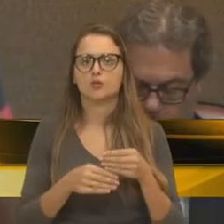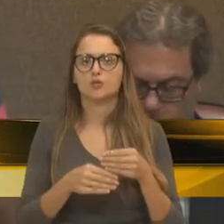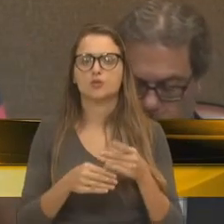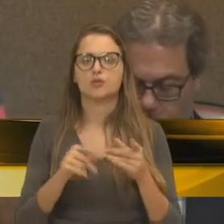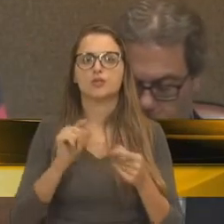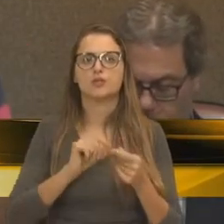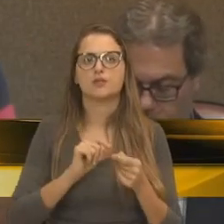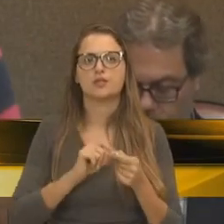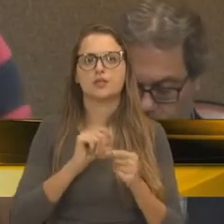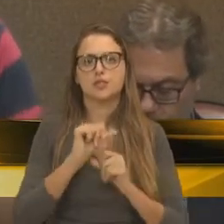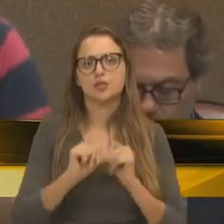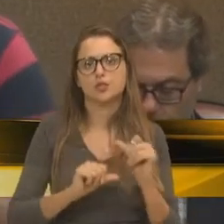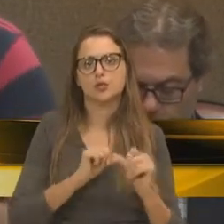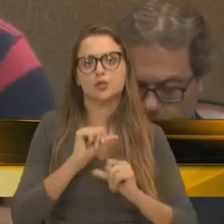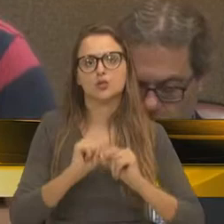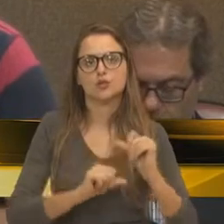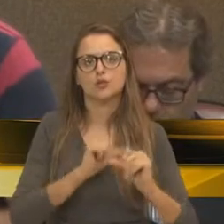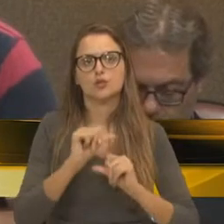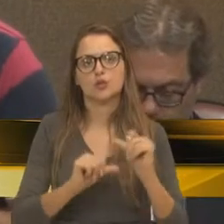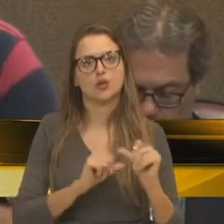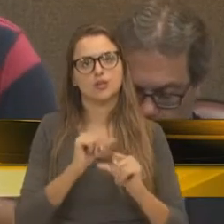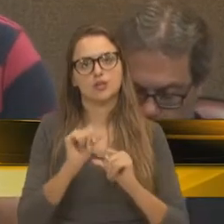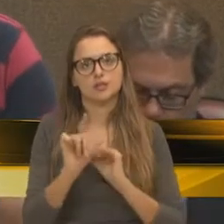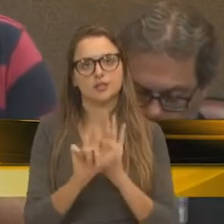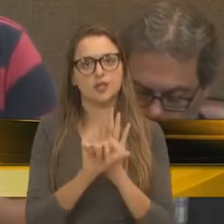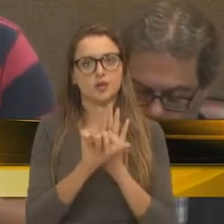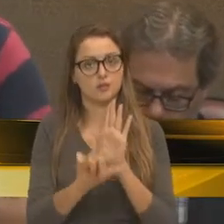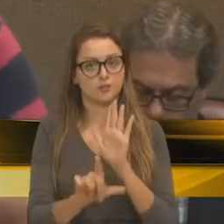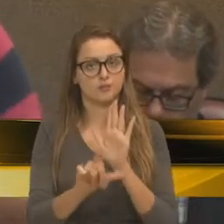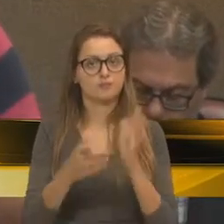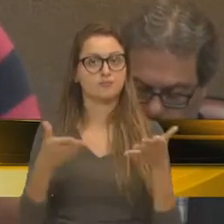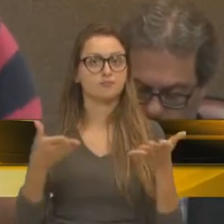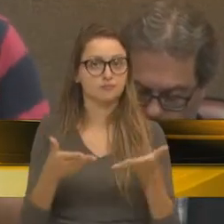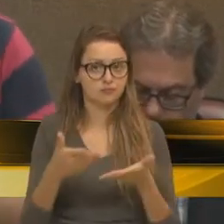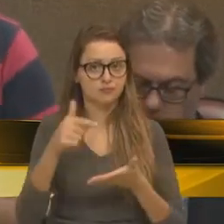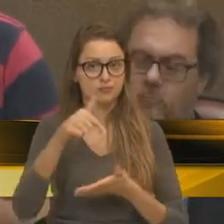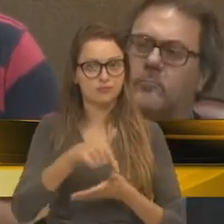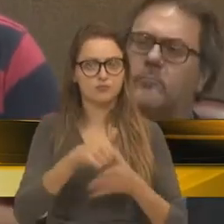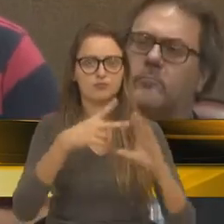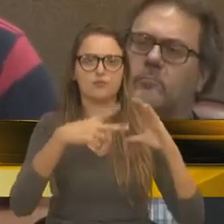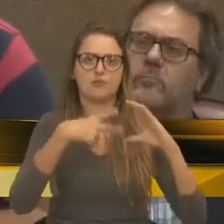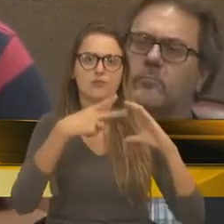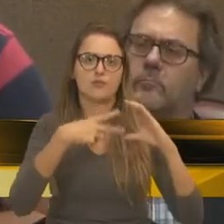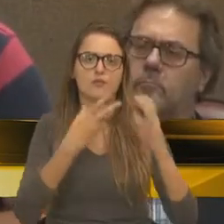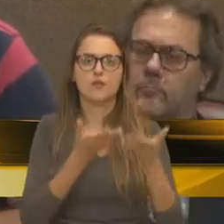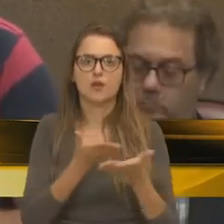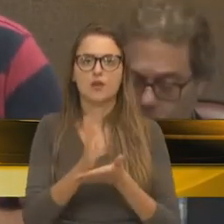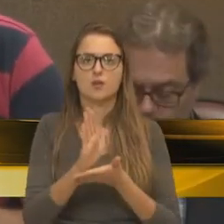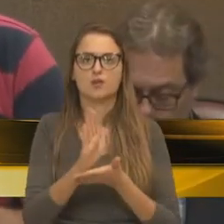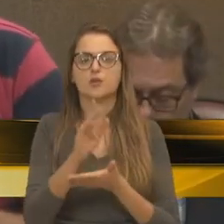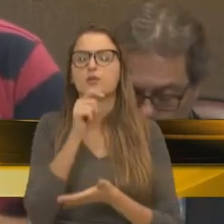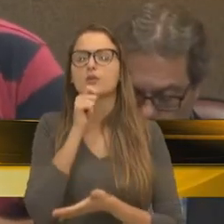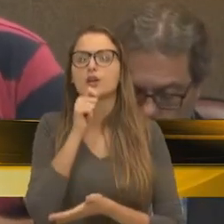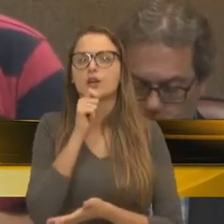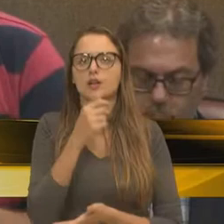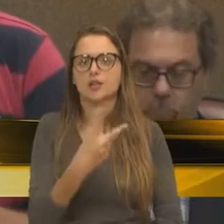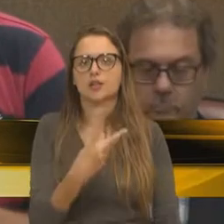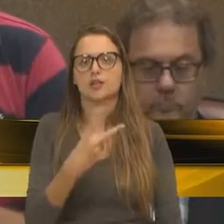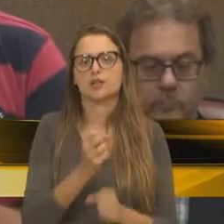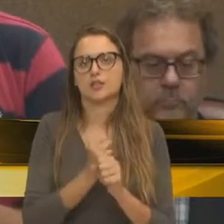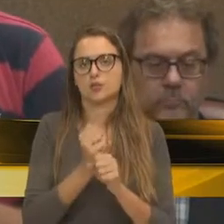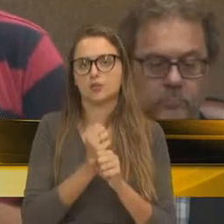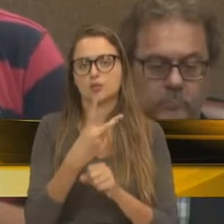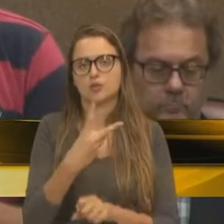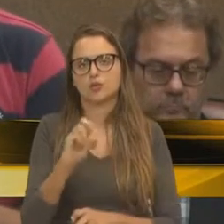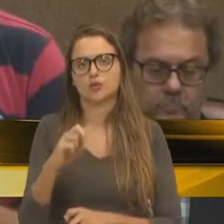alterações há uma legislação que esta casa aprovou ainda no ano de 2018